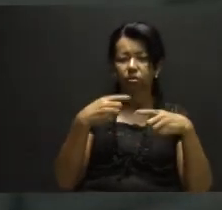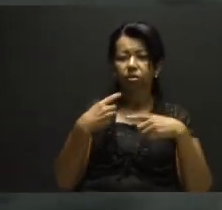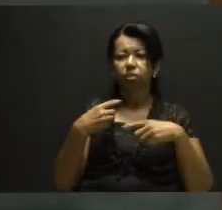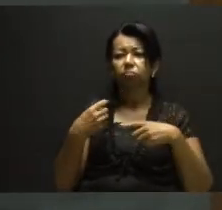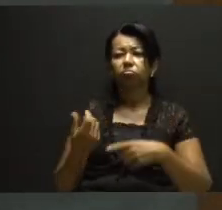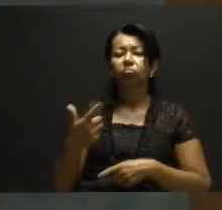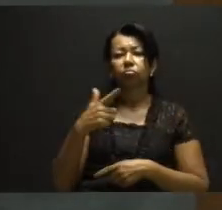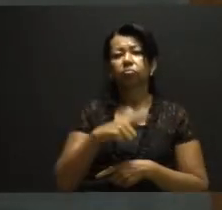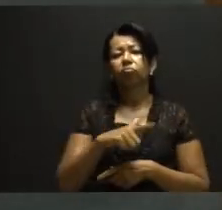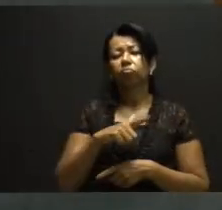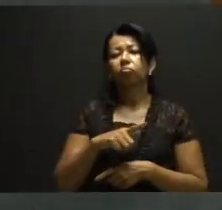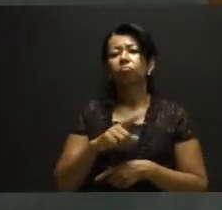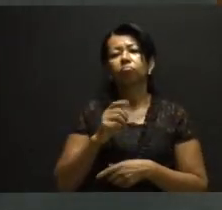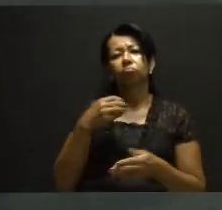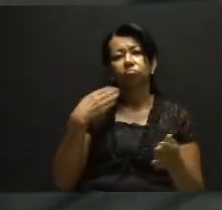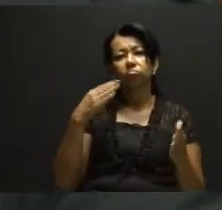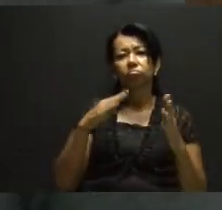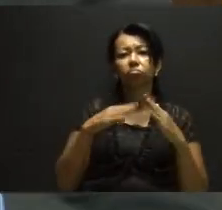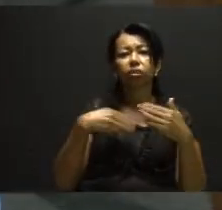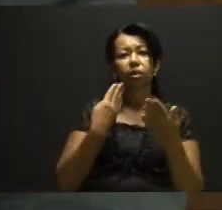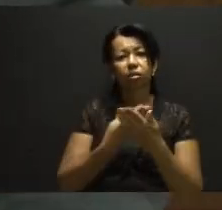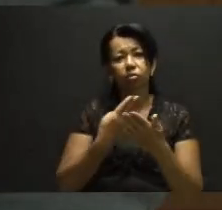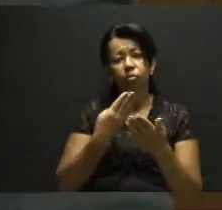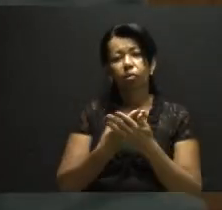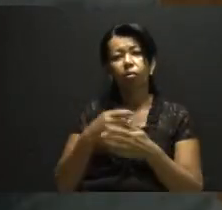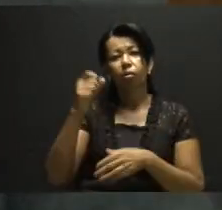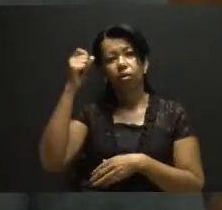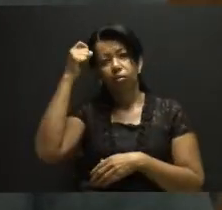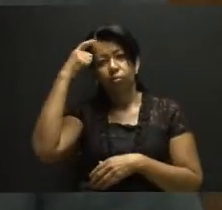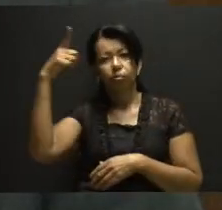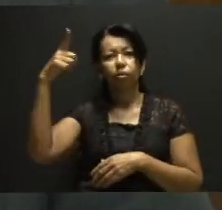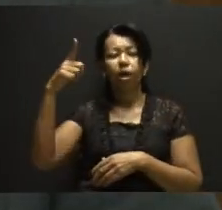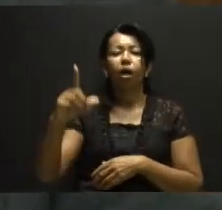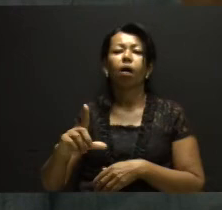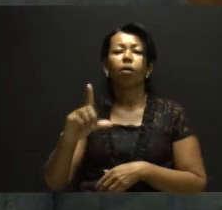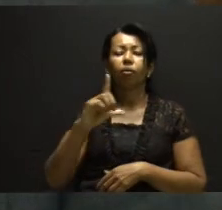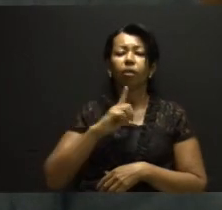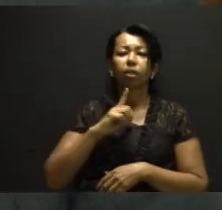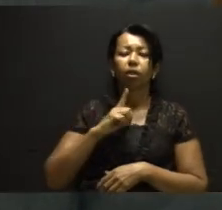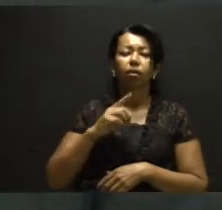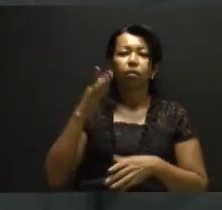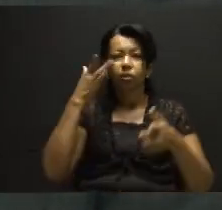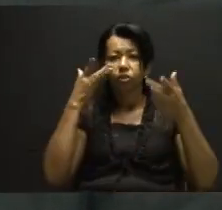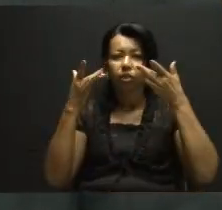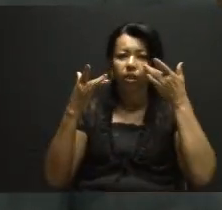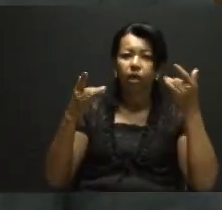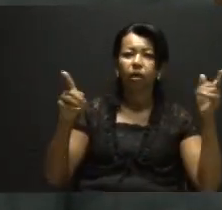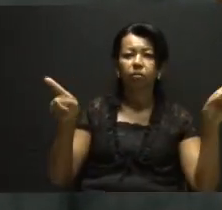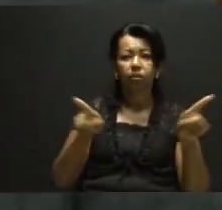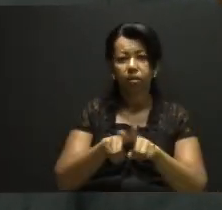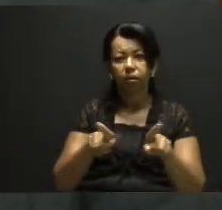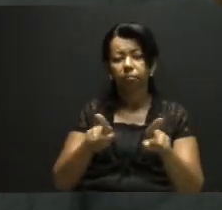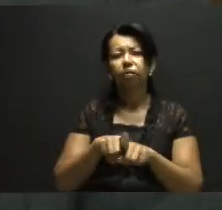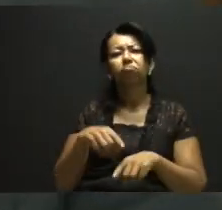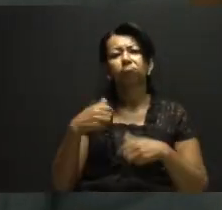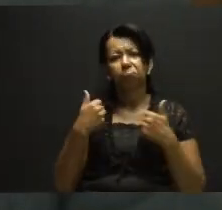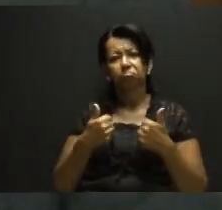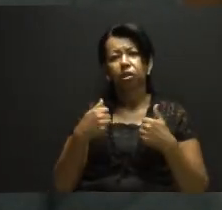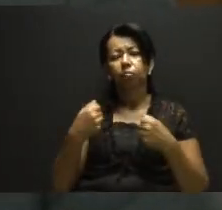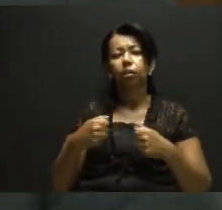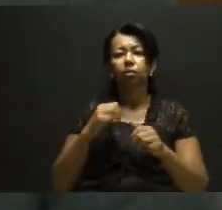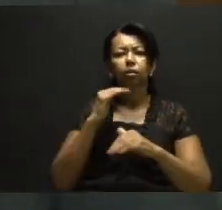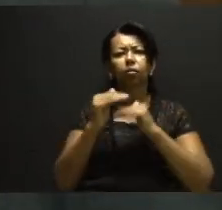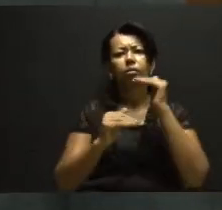deles dentro da escola na parte cultural tem um mini um miniteatro também acho que é muito bacana acho que tem que ter um desenvolvimento